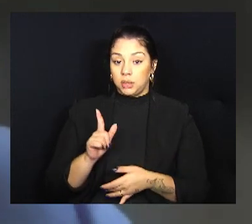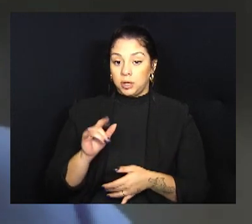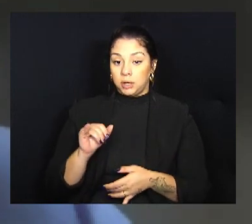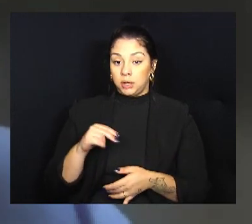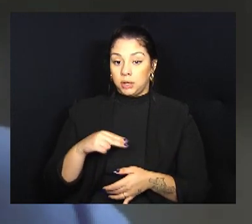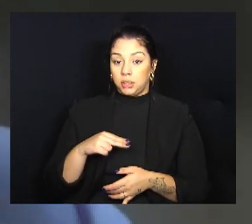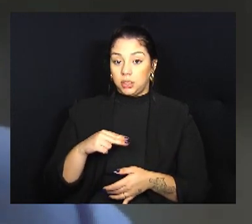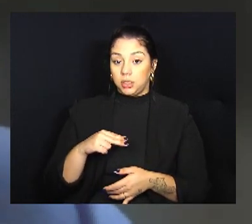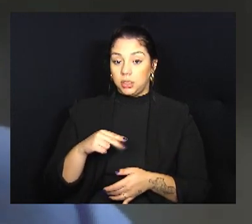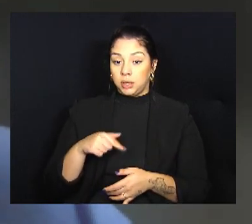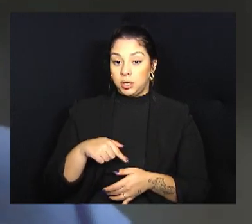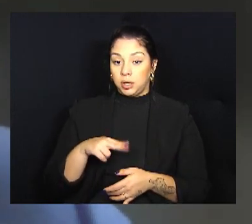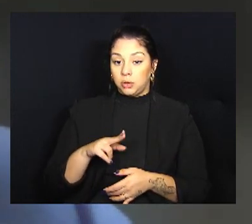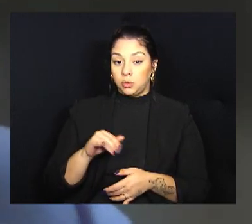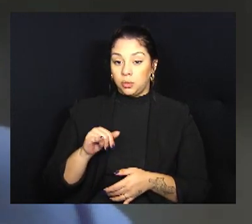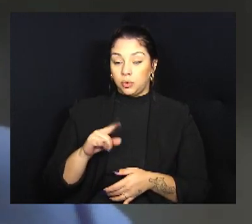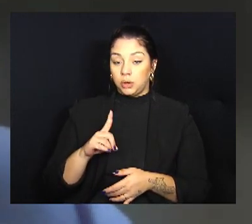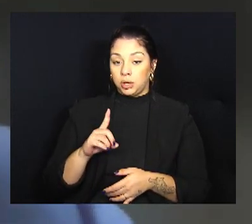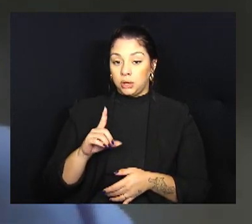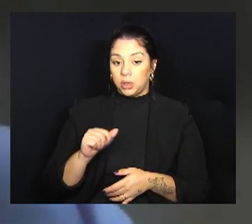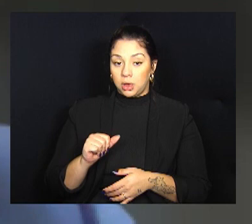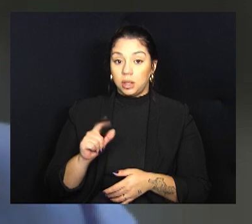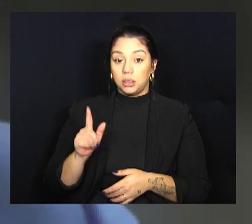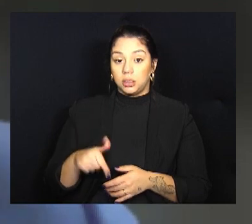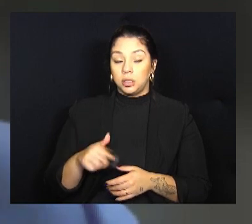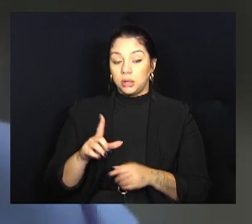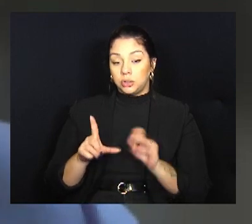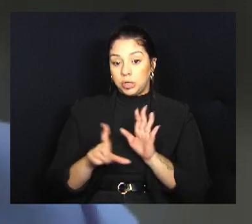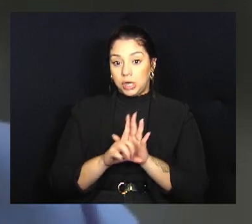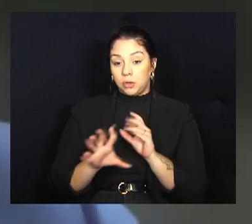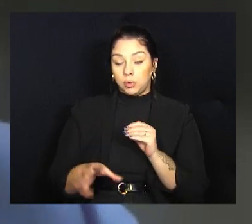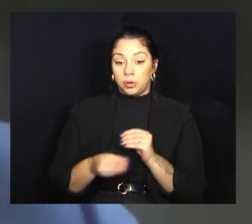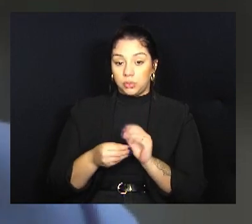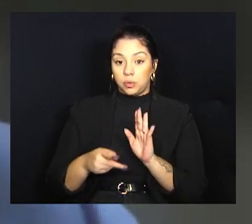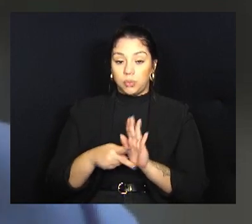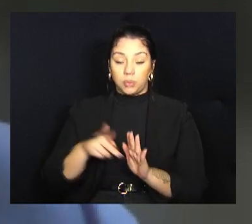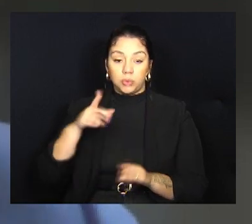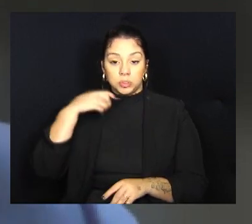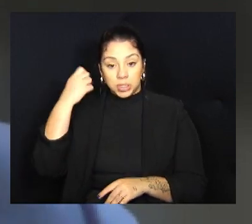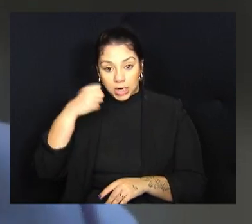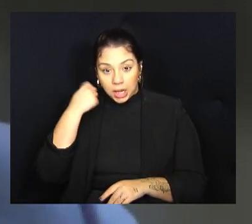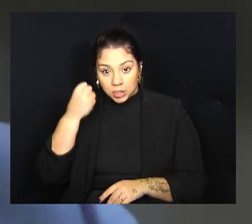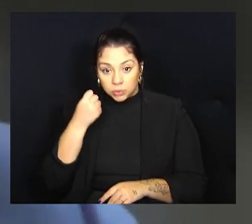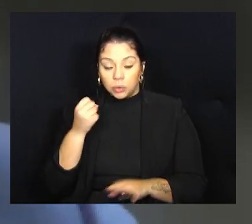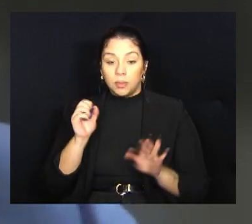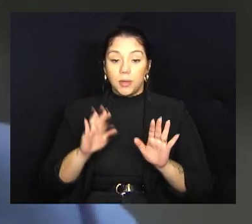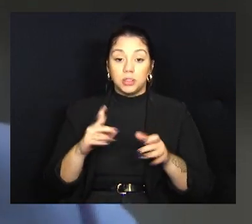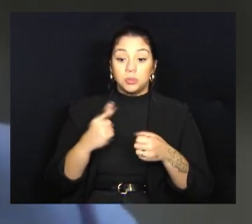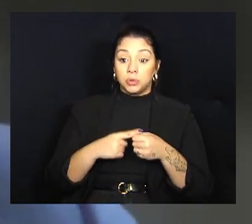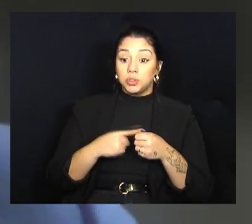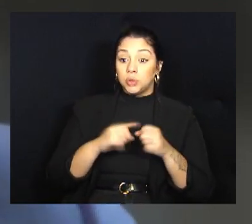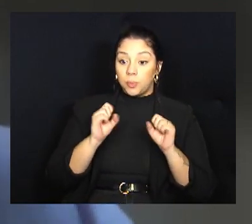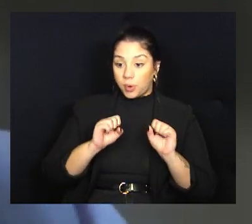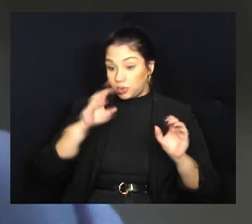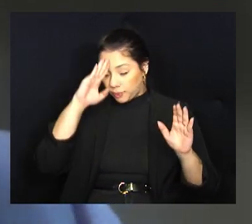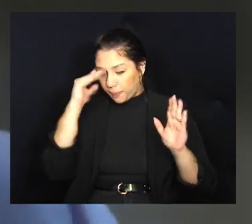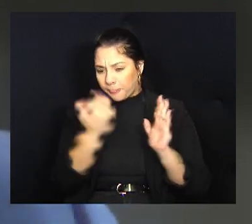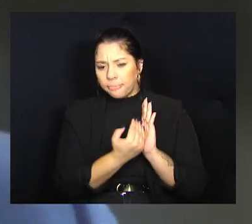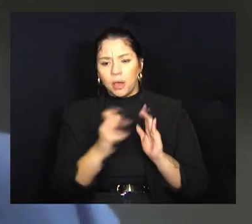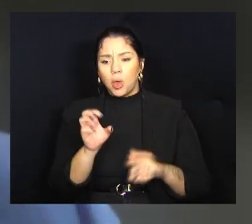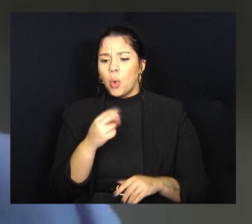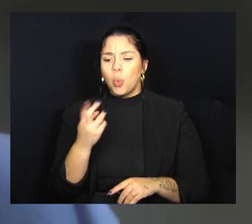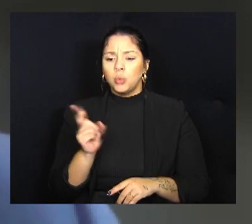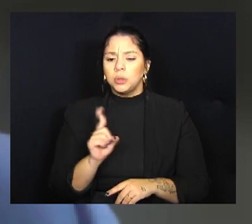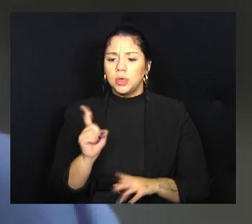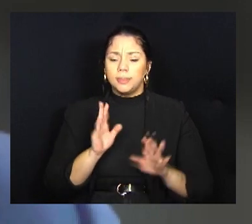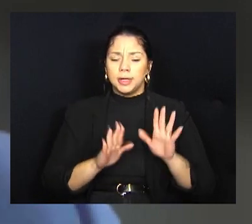de referência, por lei complementar, pelo Senado, mas os municípios podem obedecer ou não essa alíquota, mas esses